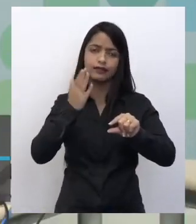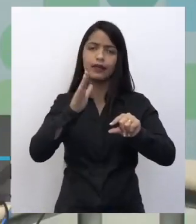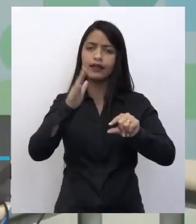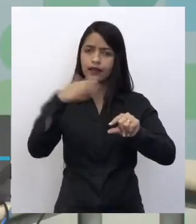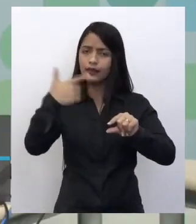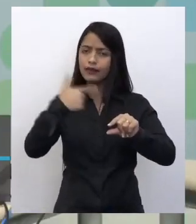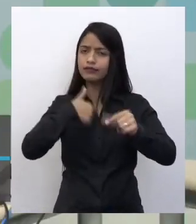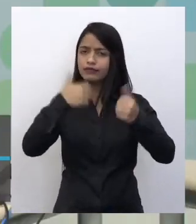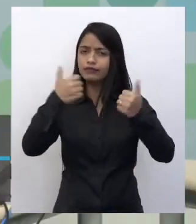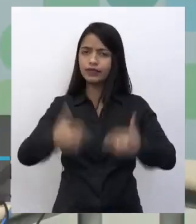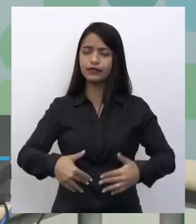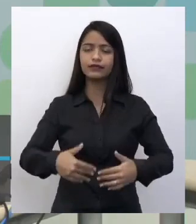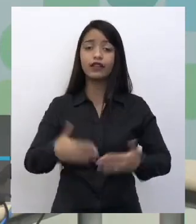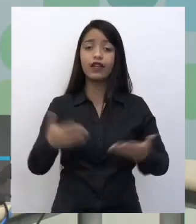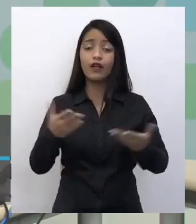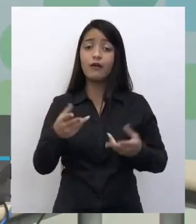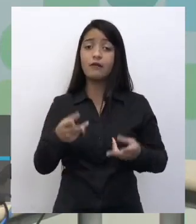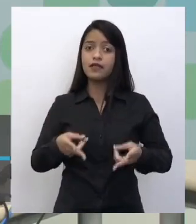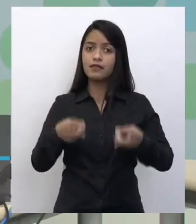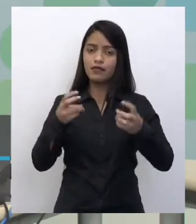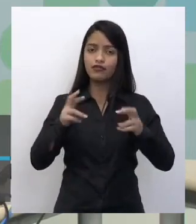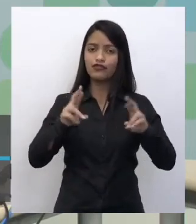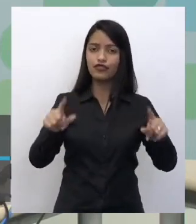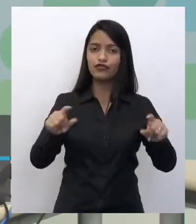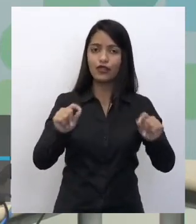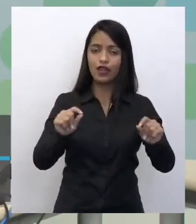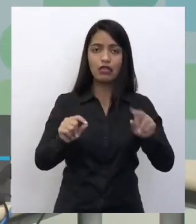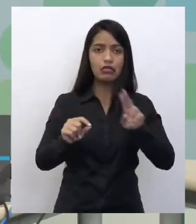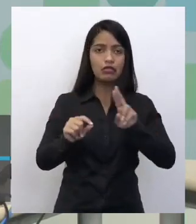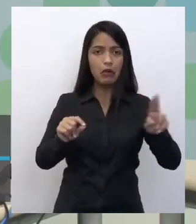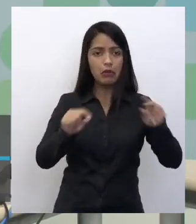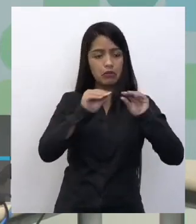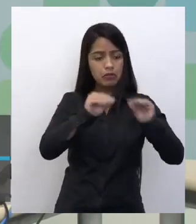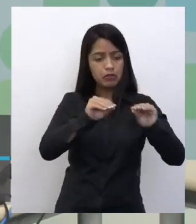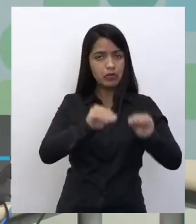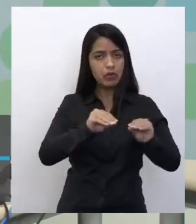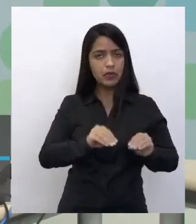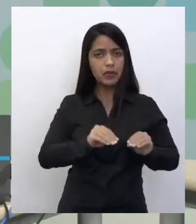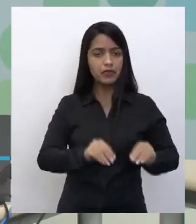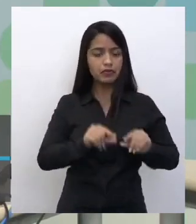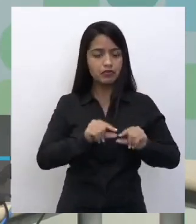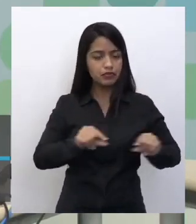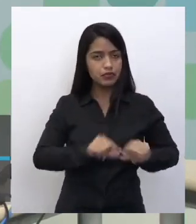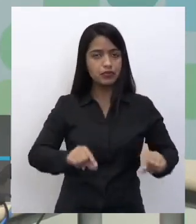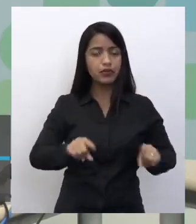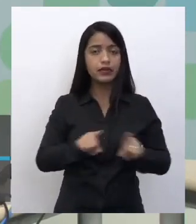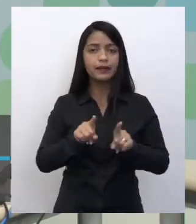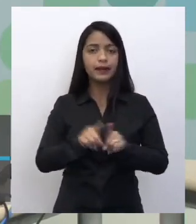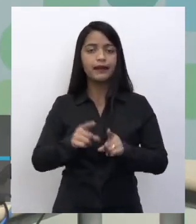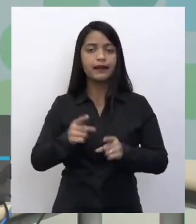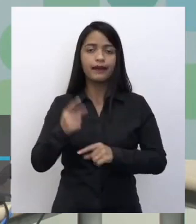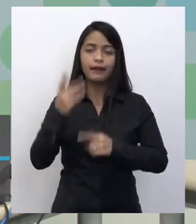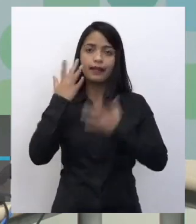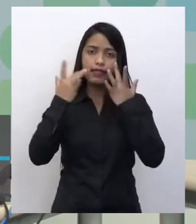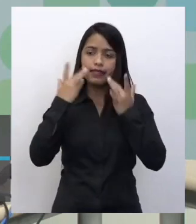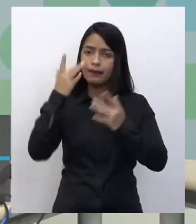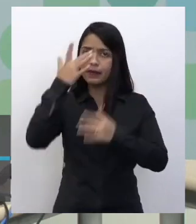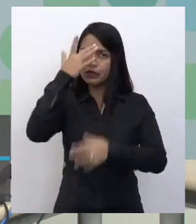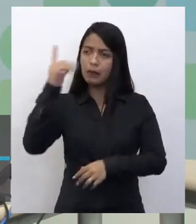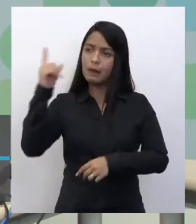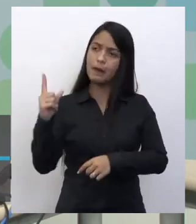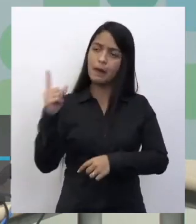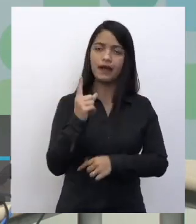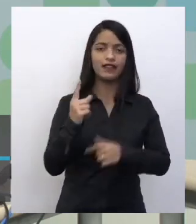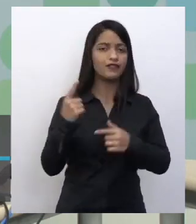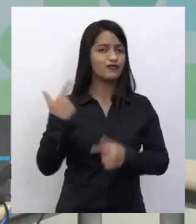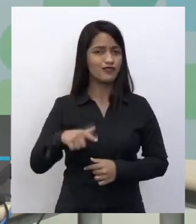já percebemos essa diferença. Aqui eu não tenho Pedrinho, Emília, Heleno. Aí também não tem o que vai acontecer. Entra um homem caminhando. Não tem essa parte. E,